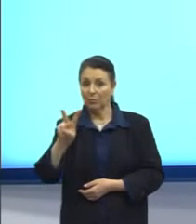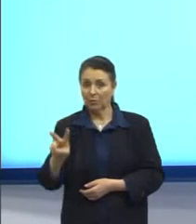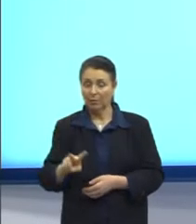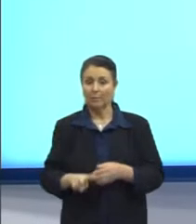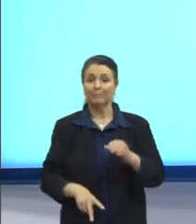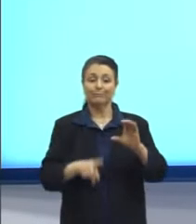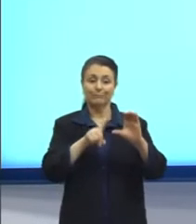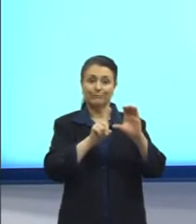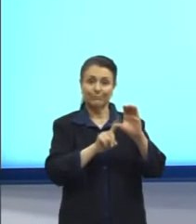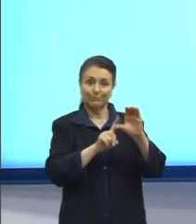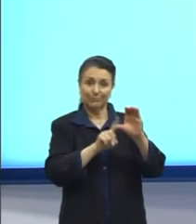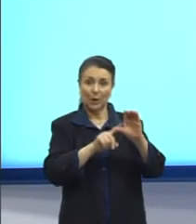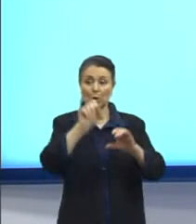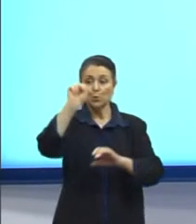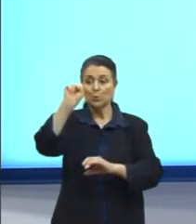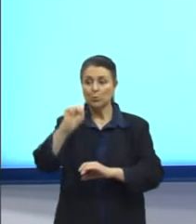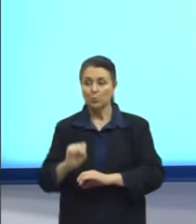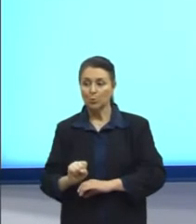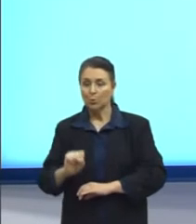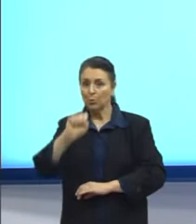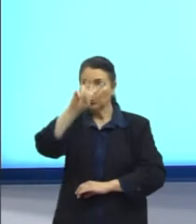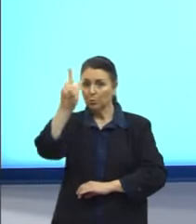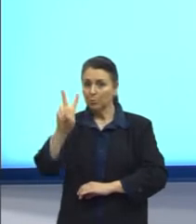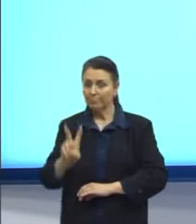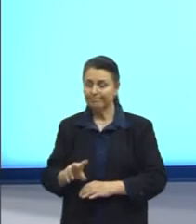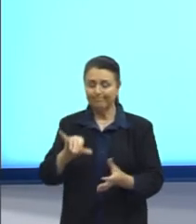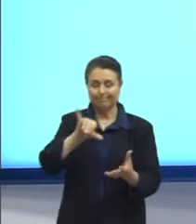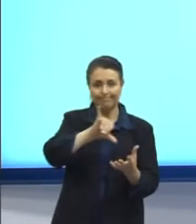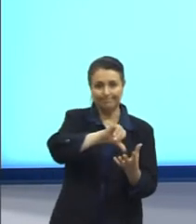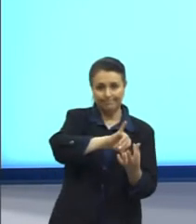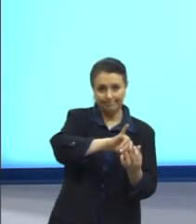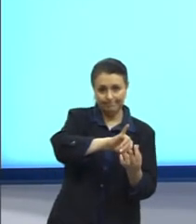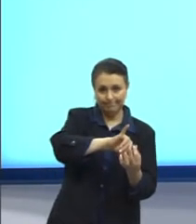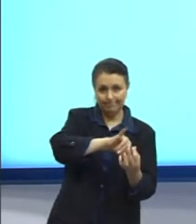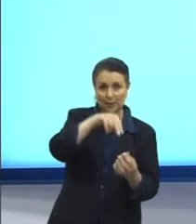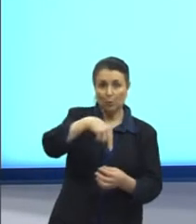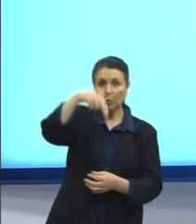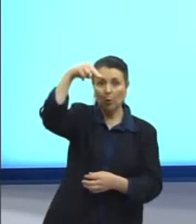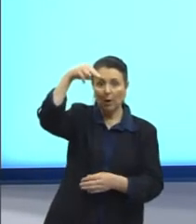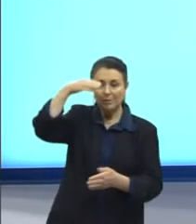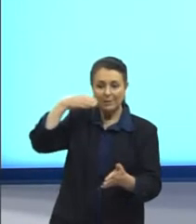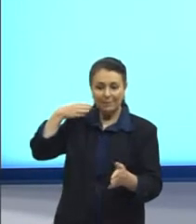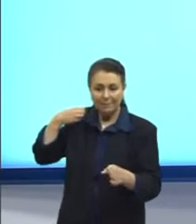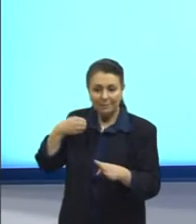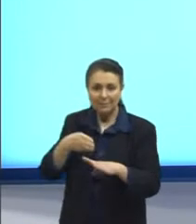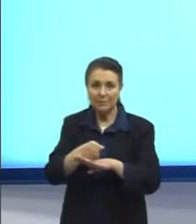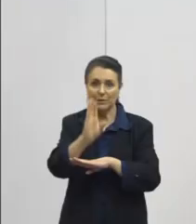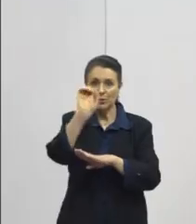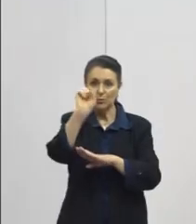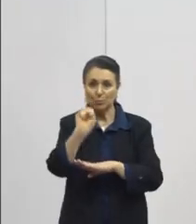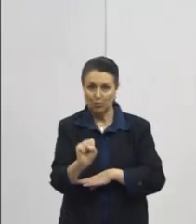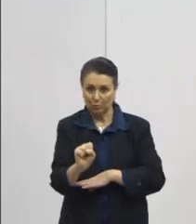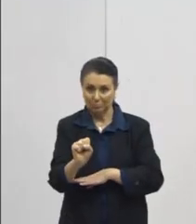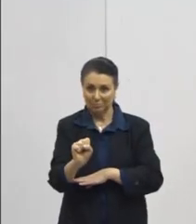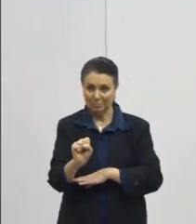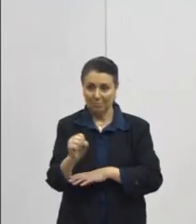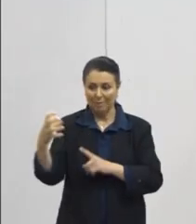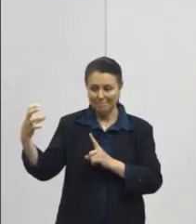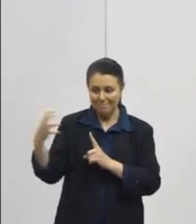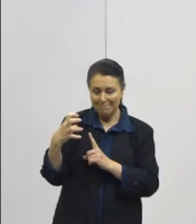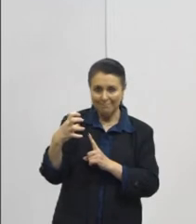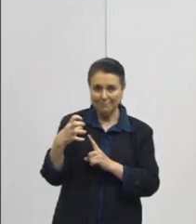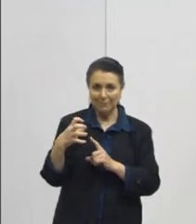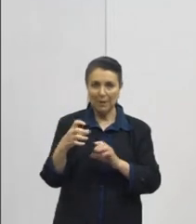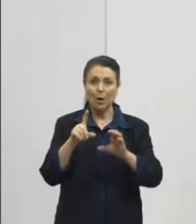comunista mas o sul seguiu capitalista e o norte tentou invadir o sul para impor comunismo né e